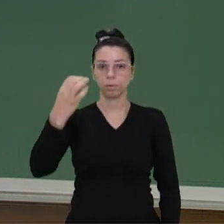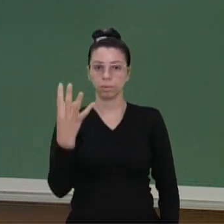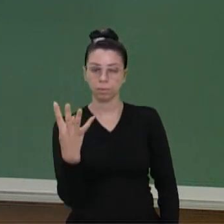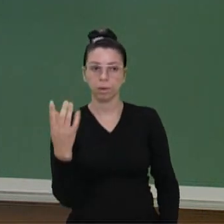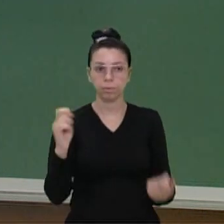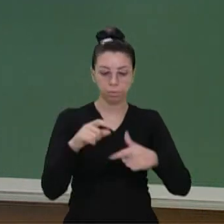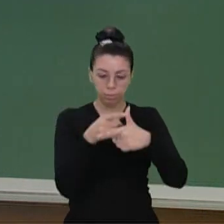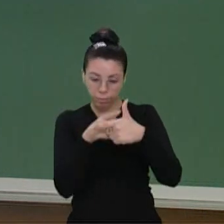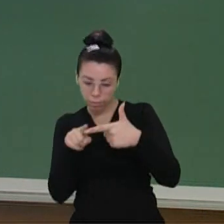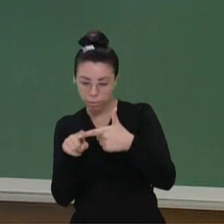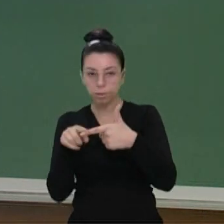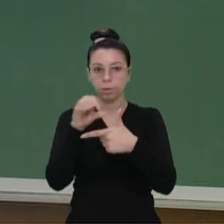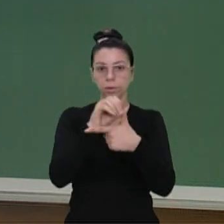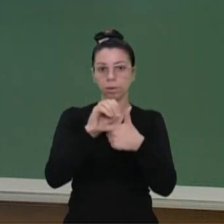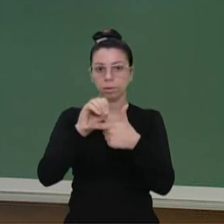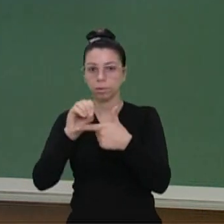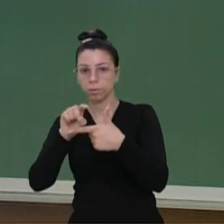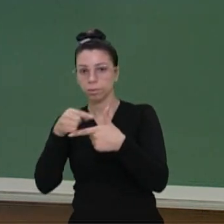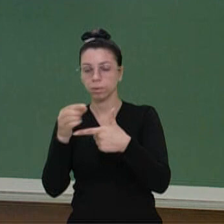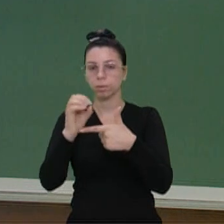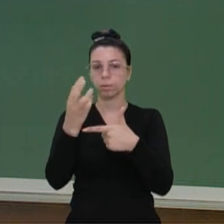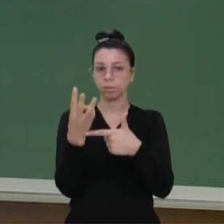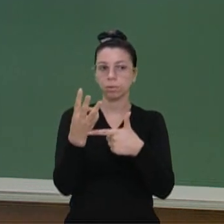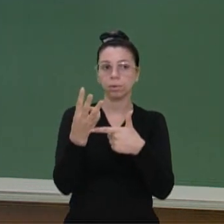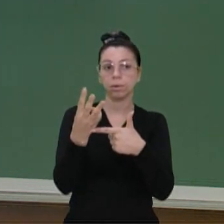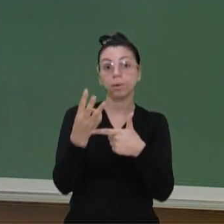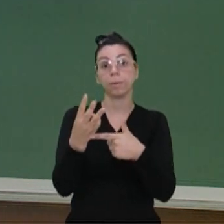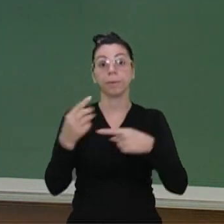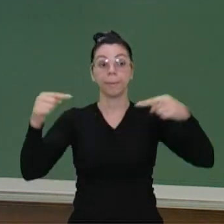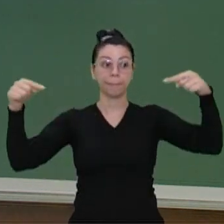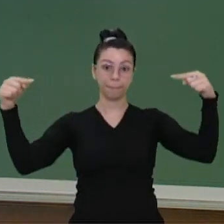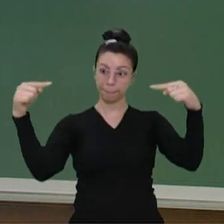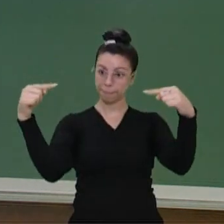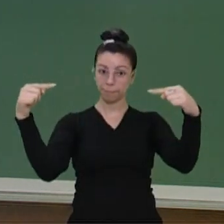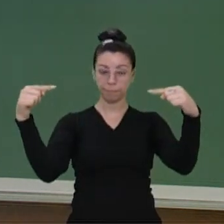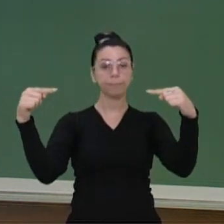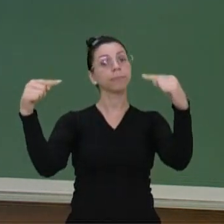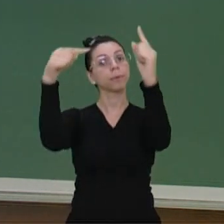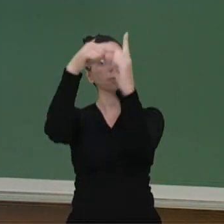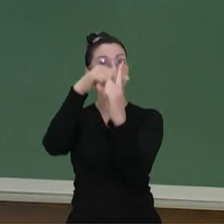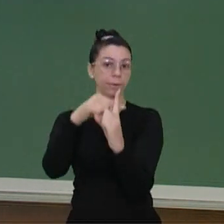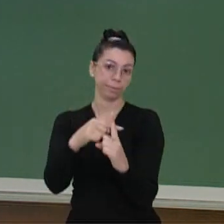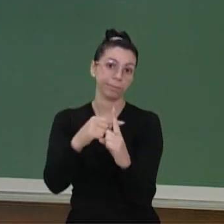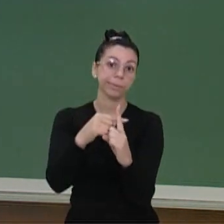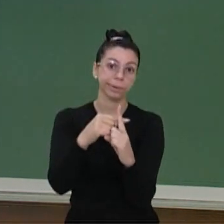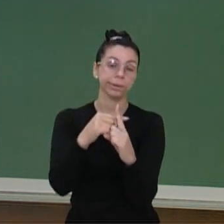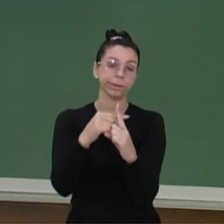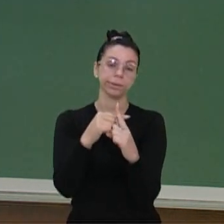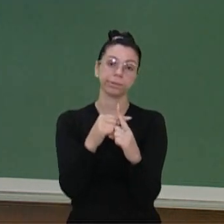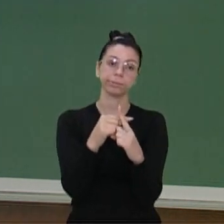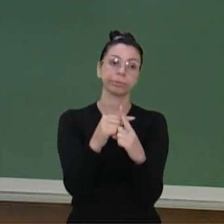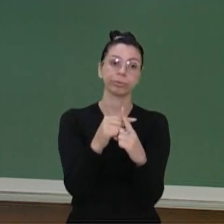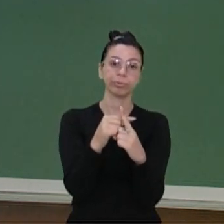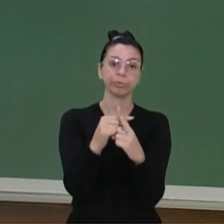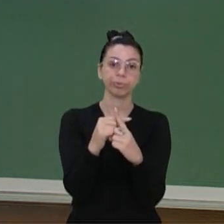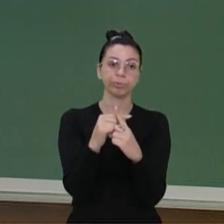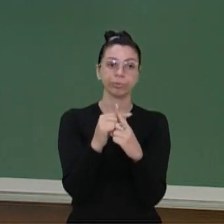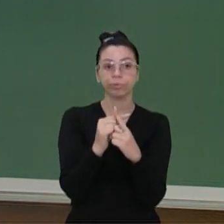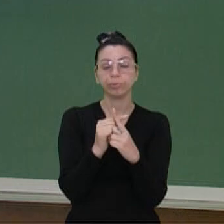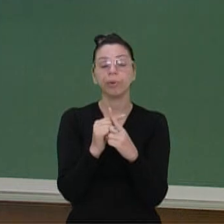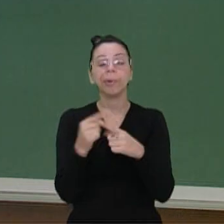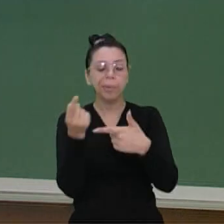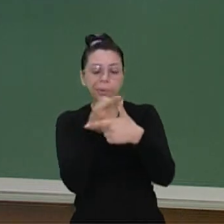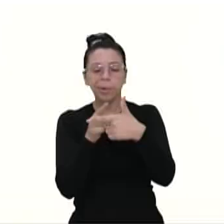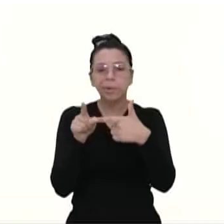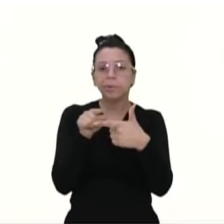1,6094 dividido pelo 0,03, menos com menos é mais. Tem jogo de sinal aqui, a divisão. E essa